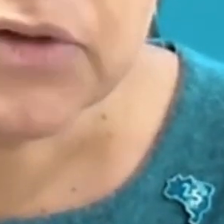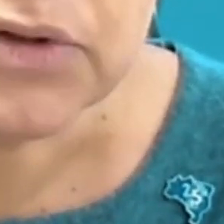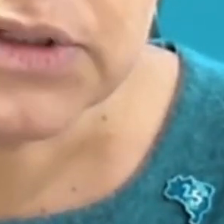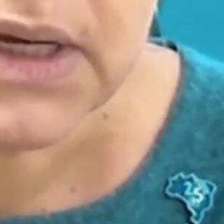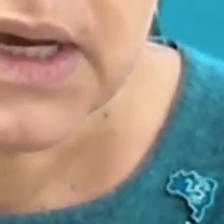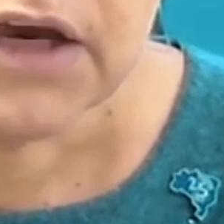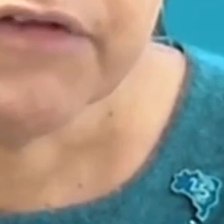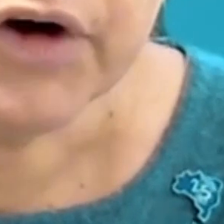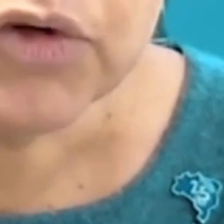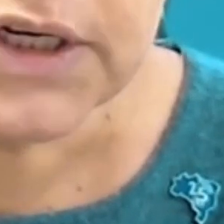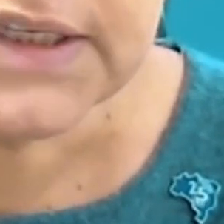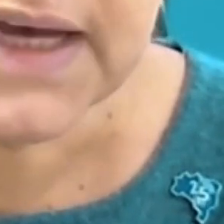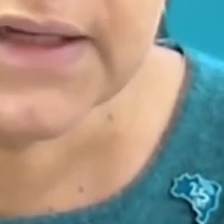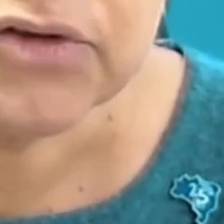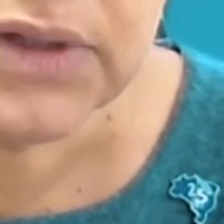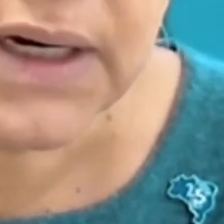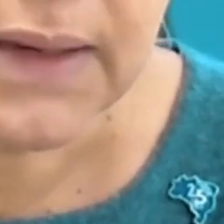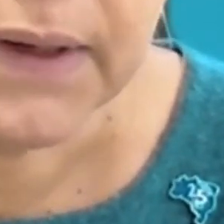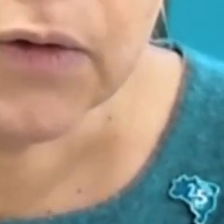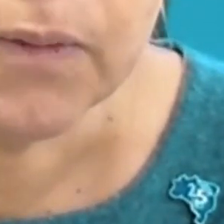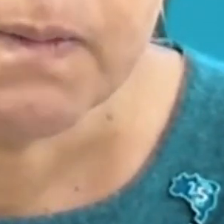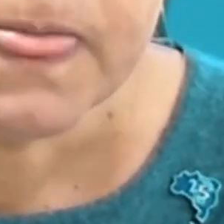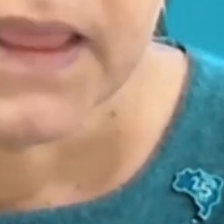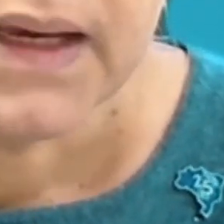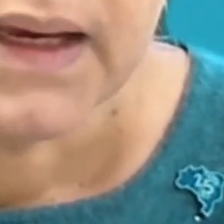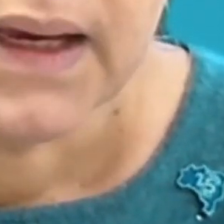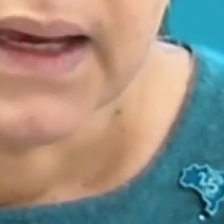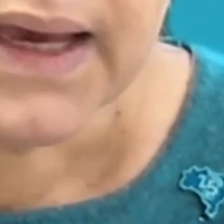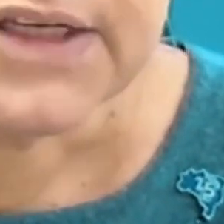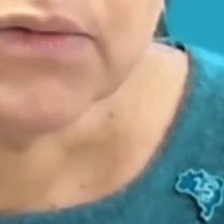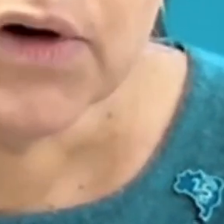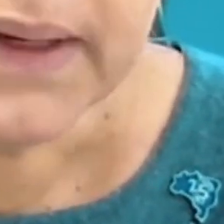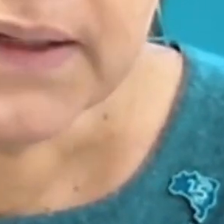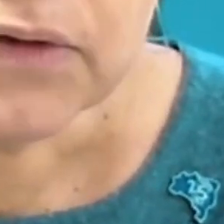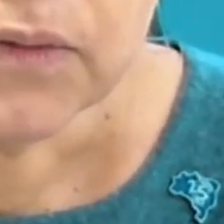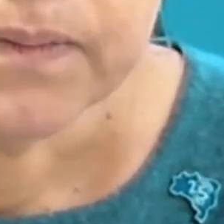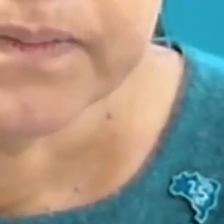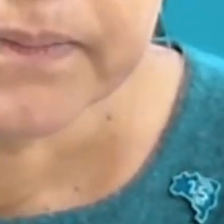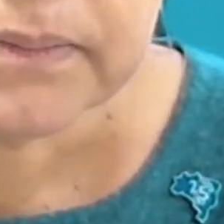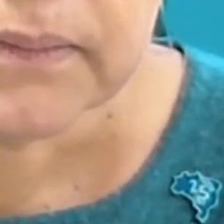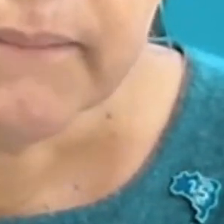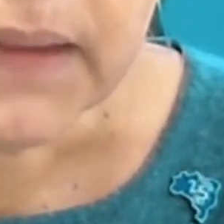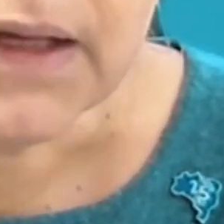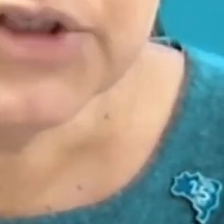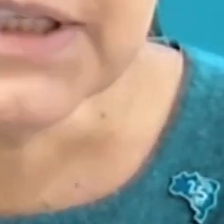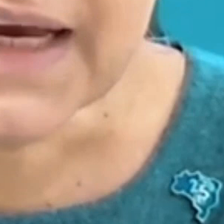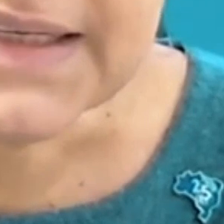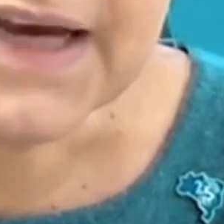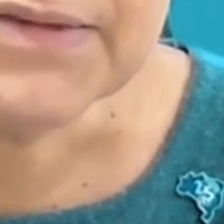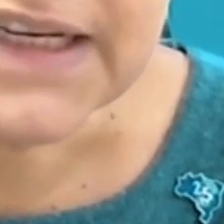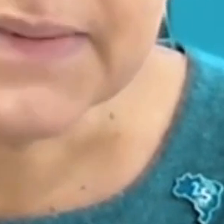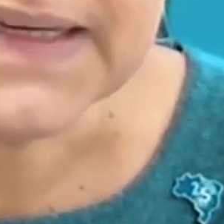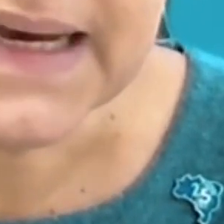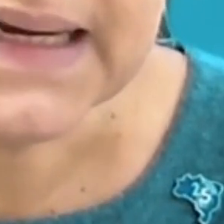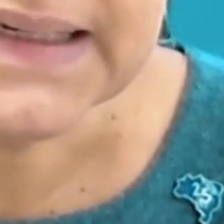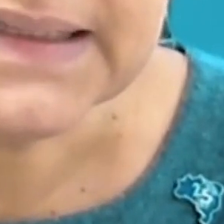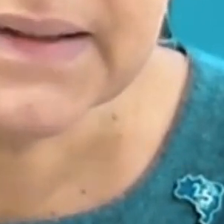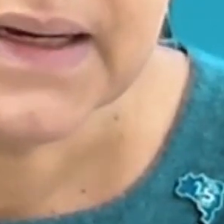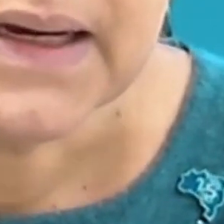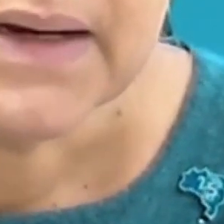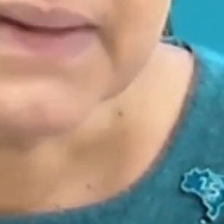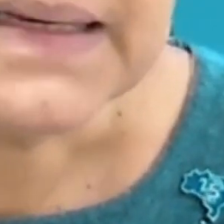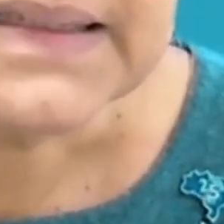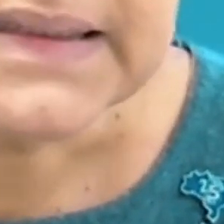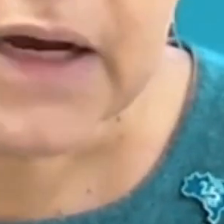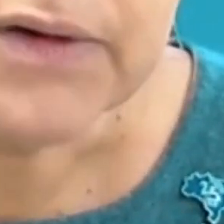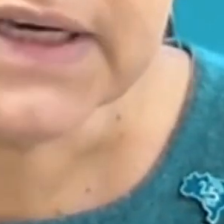dos medicamentos que foram utilizados no tratamento. Esse é o momento de esquecermos das